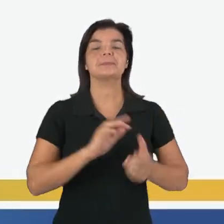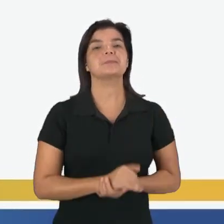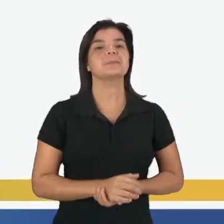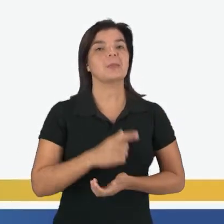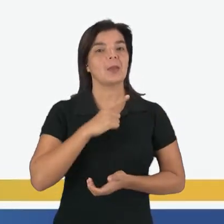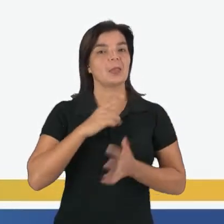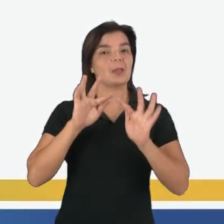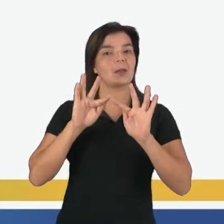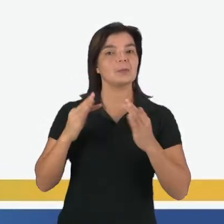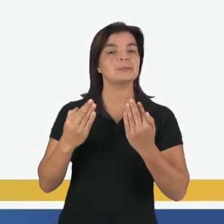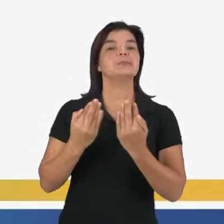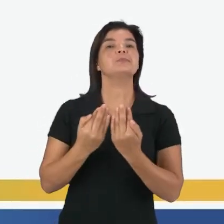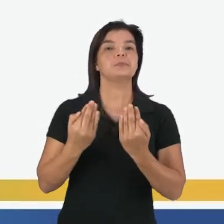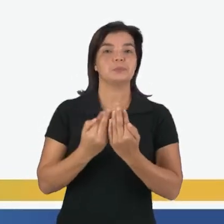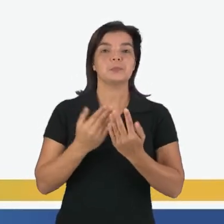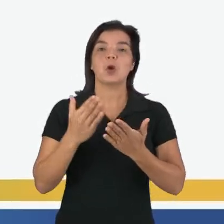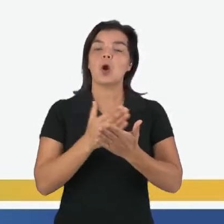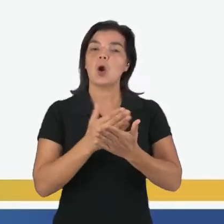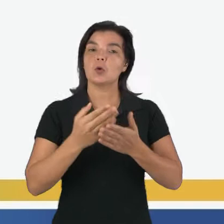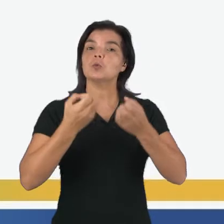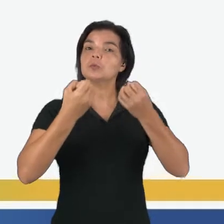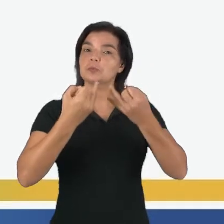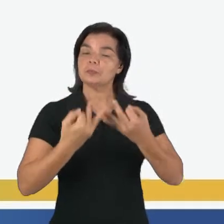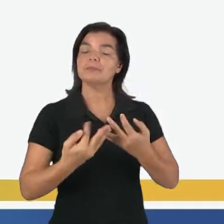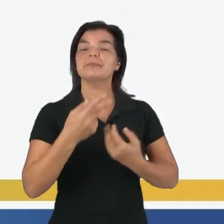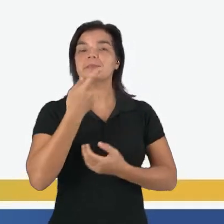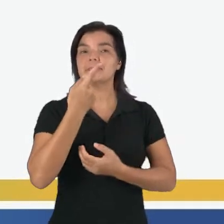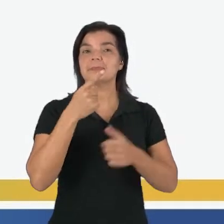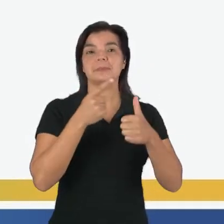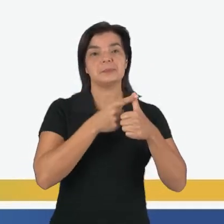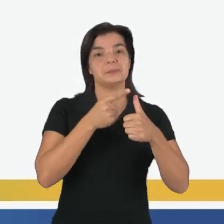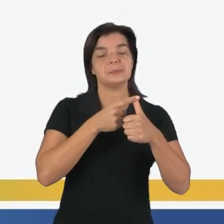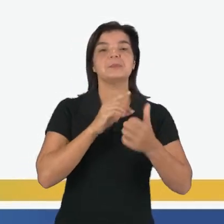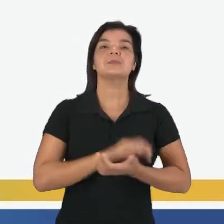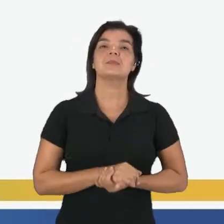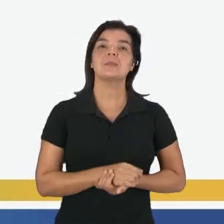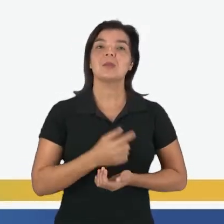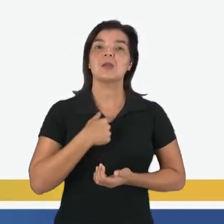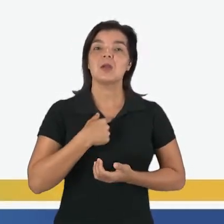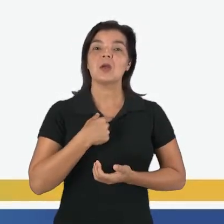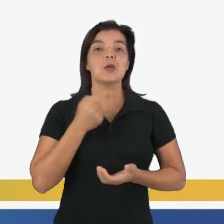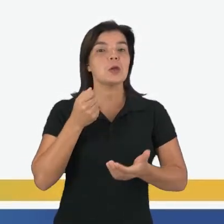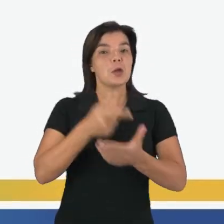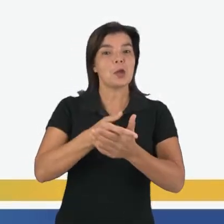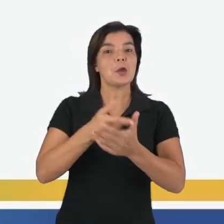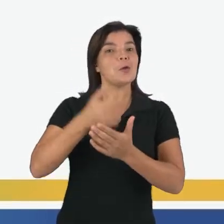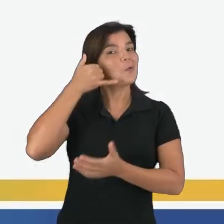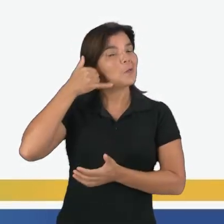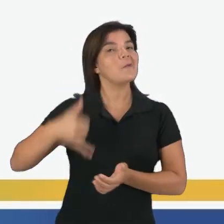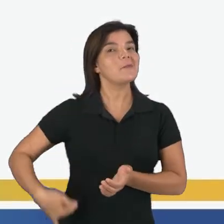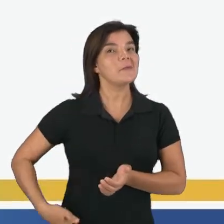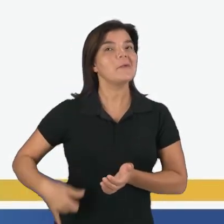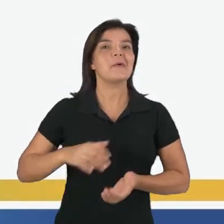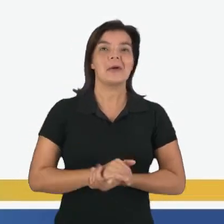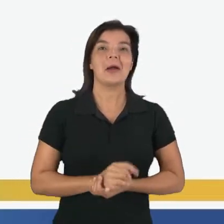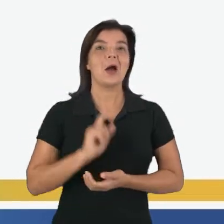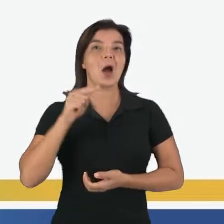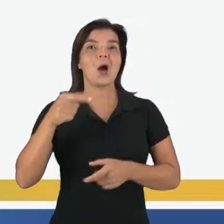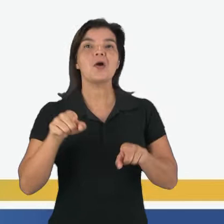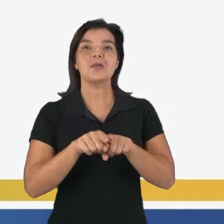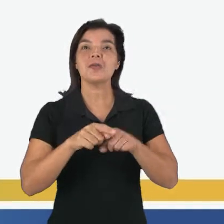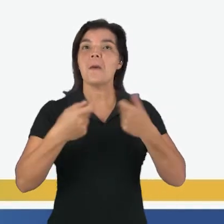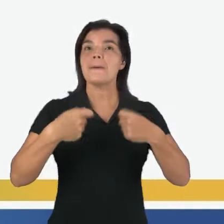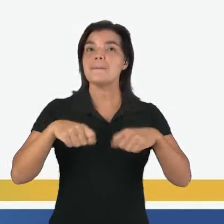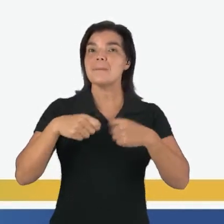gente tem uma família e aí alguns estão falando algumas coisas, né? Primeiro o menininho disse, quero comprar um smartphone. Aí a outra falou, e